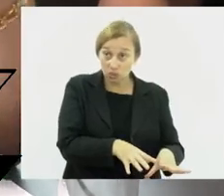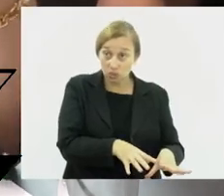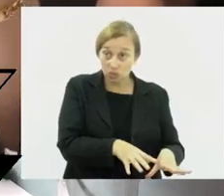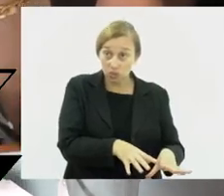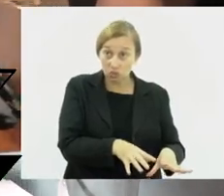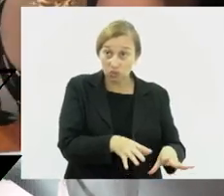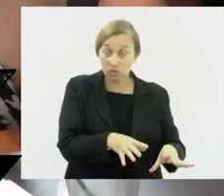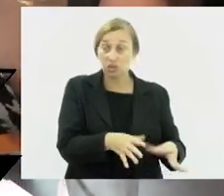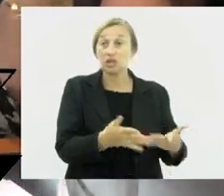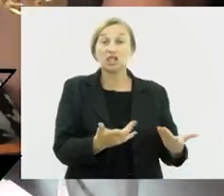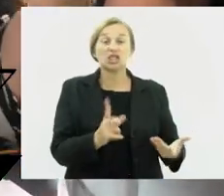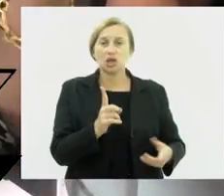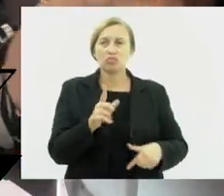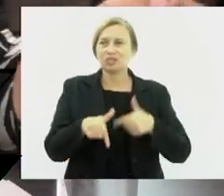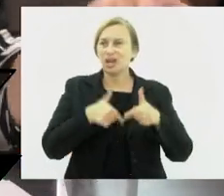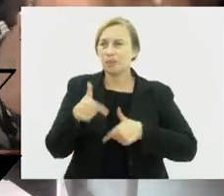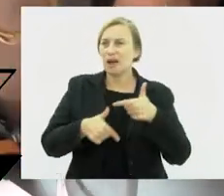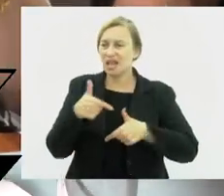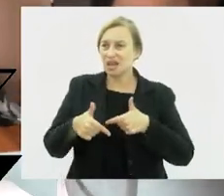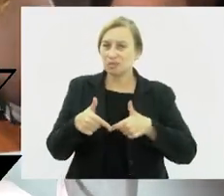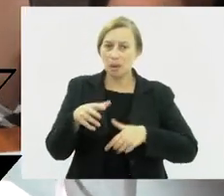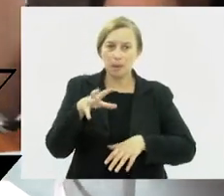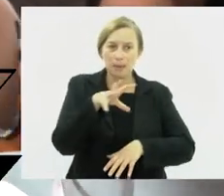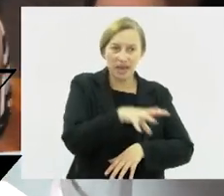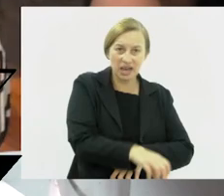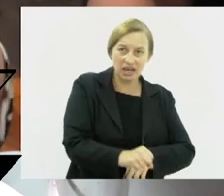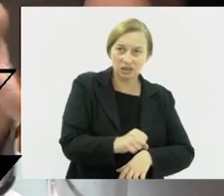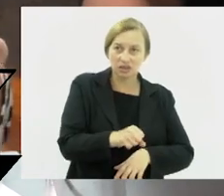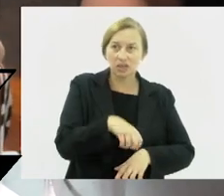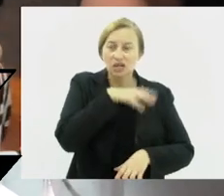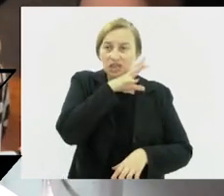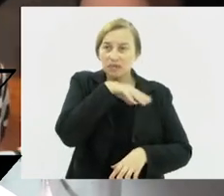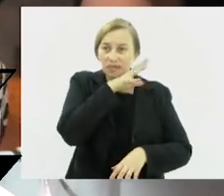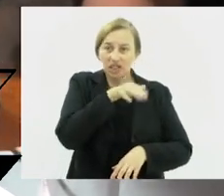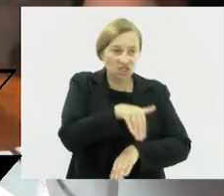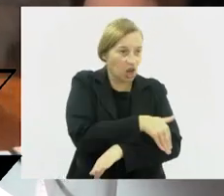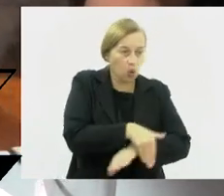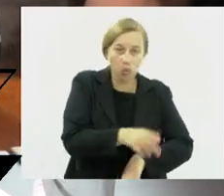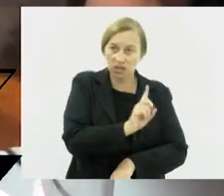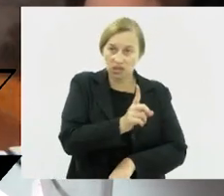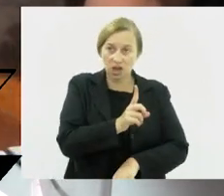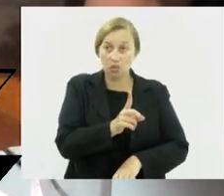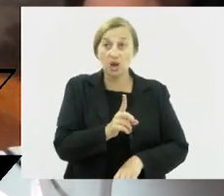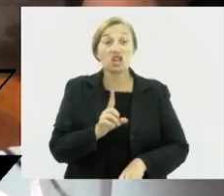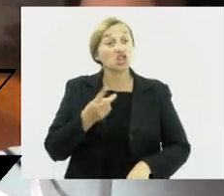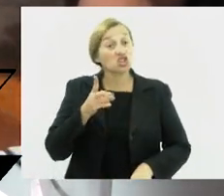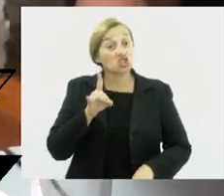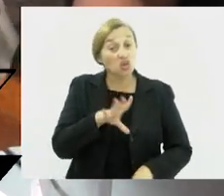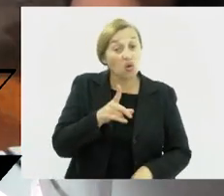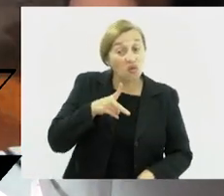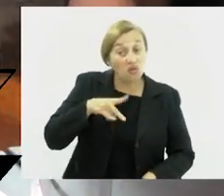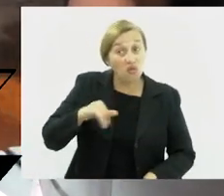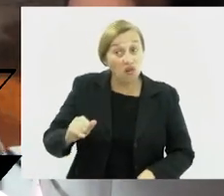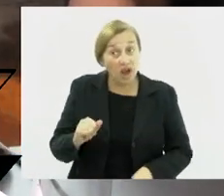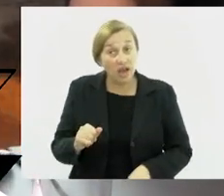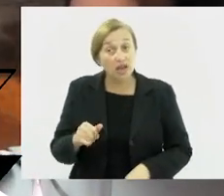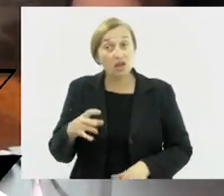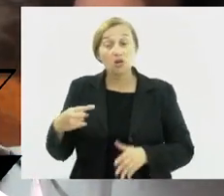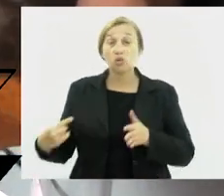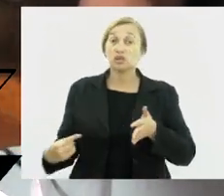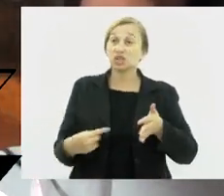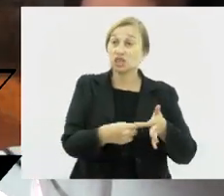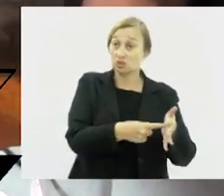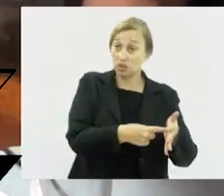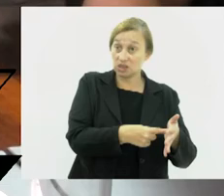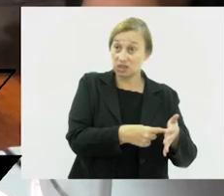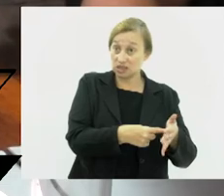na rua tirando animais de rua, porque senão seria enxugar gelo. A gente só vai nos casos de denúncias,